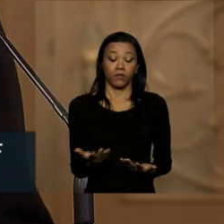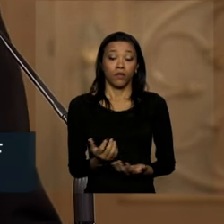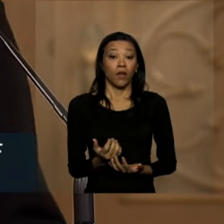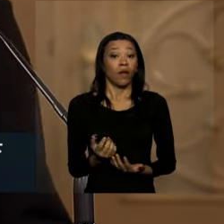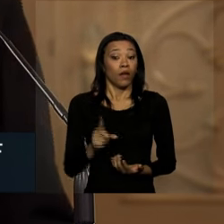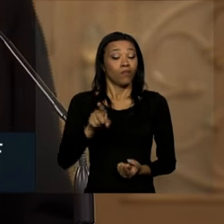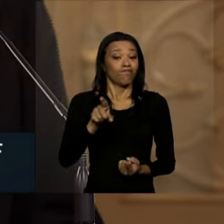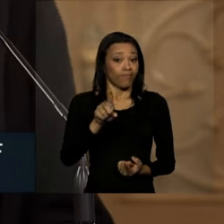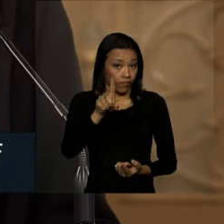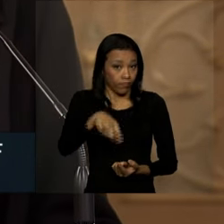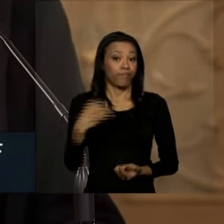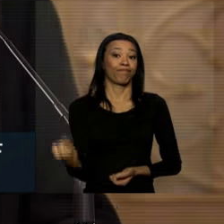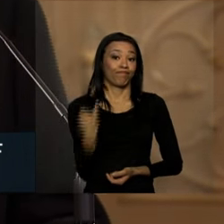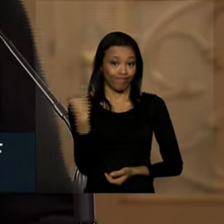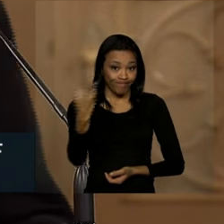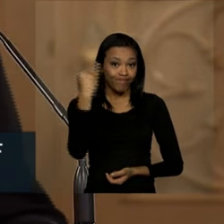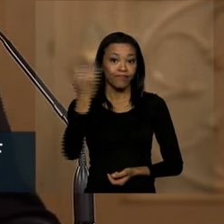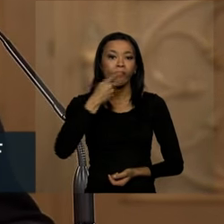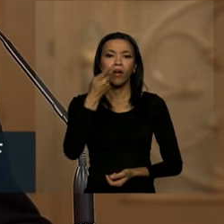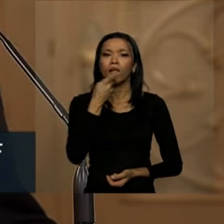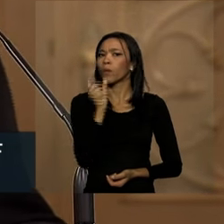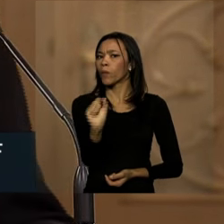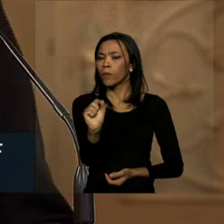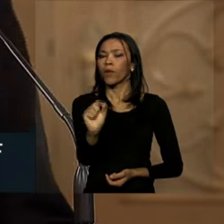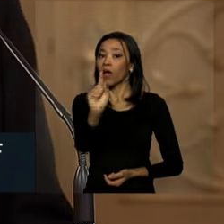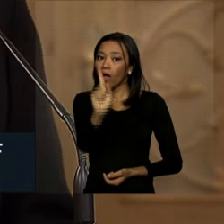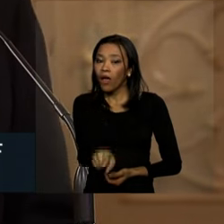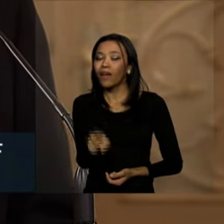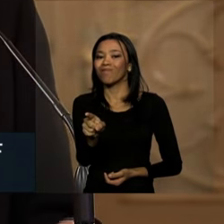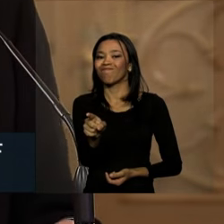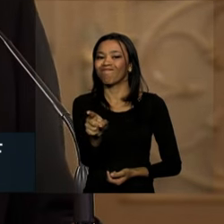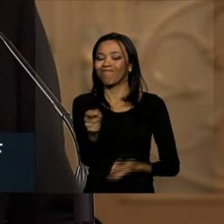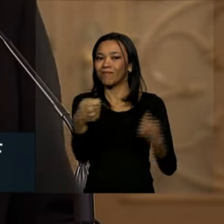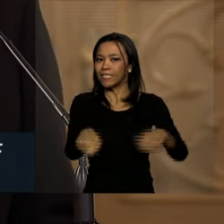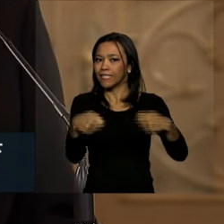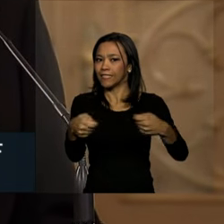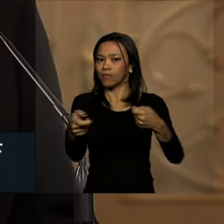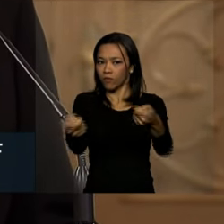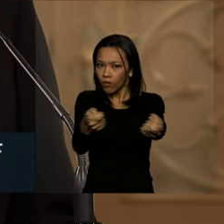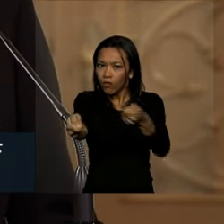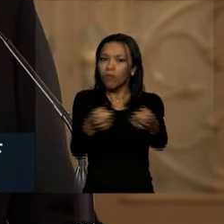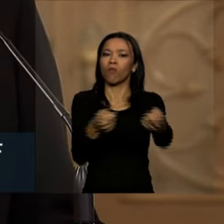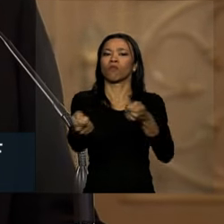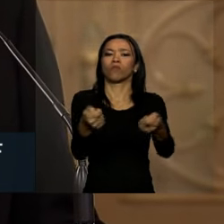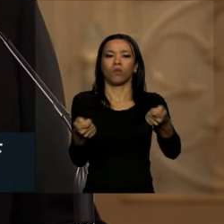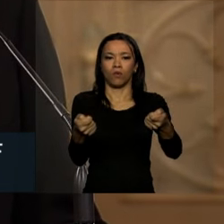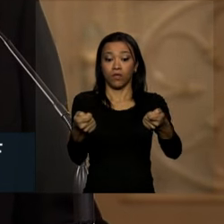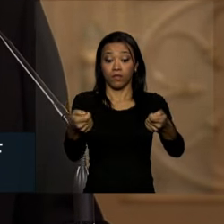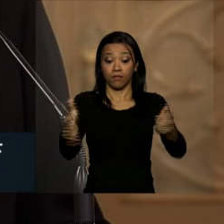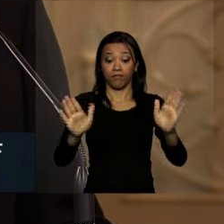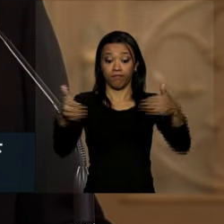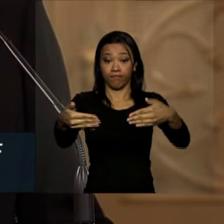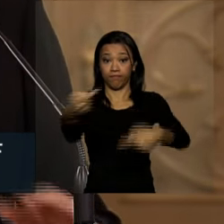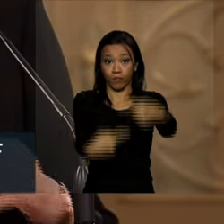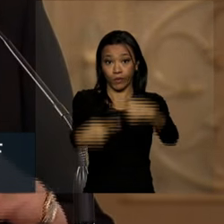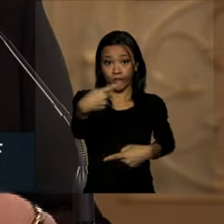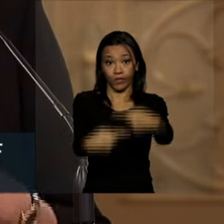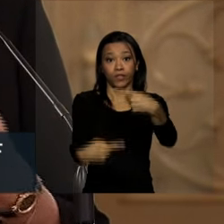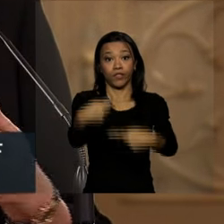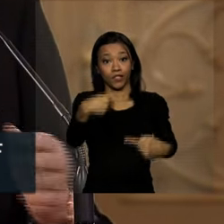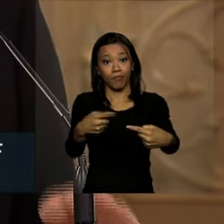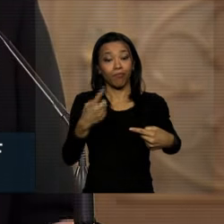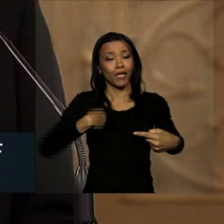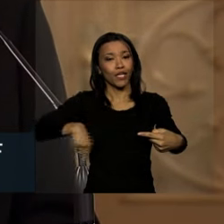é importante dizer que é necessária, sem dúvida, estabilidade política para que a gente tenha